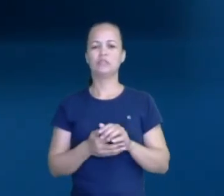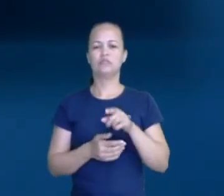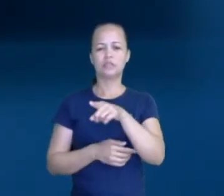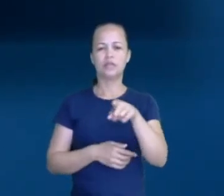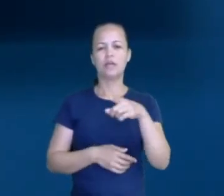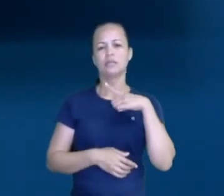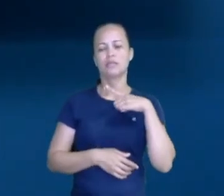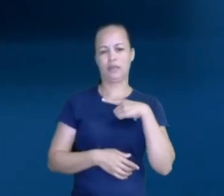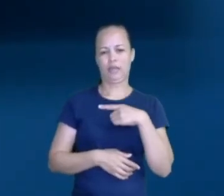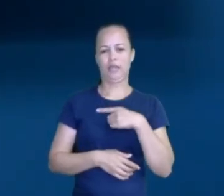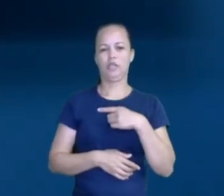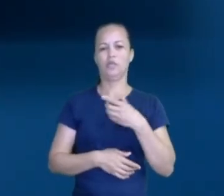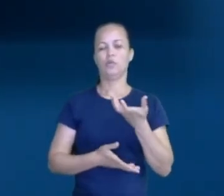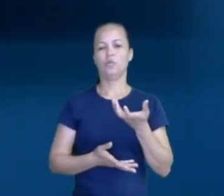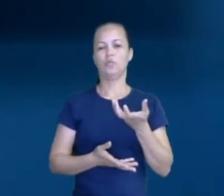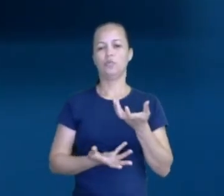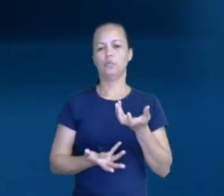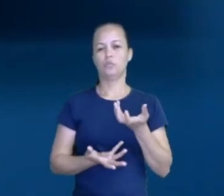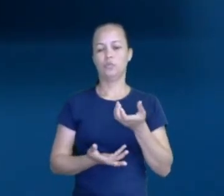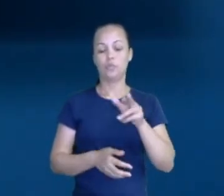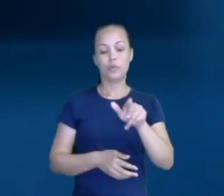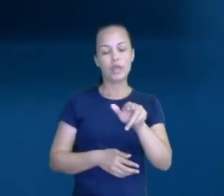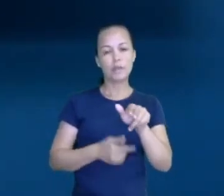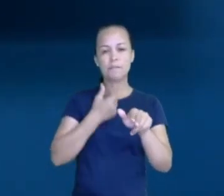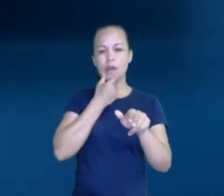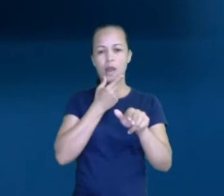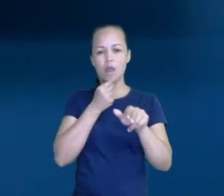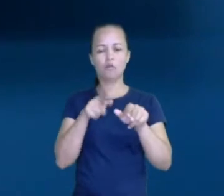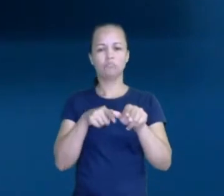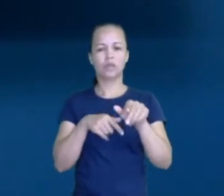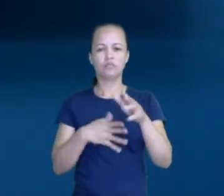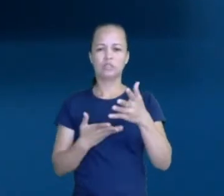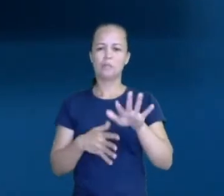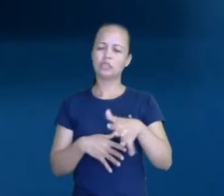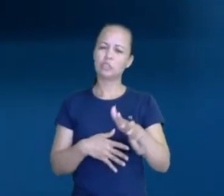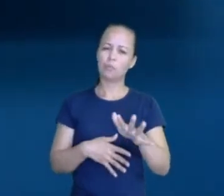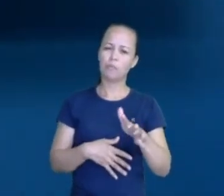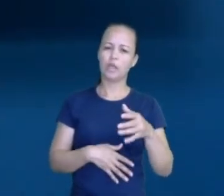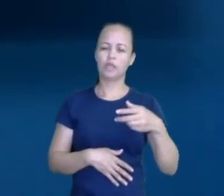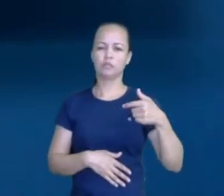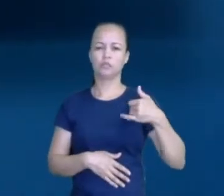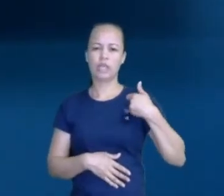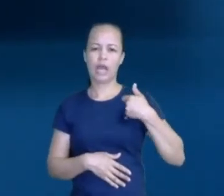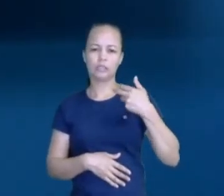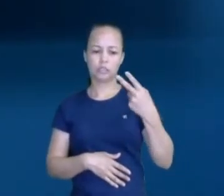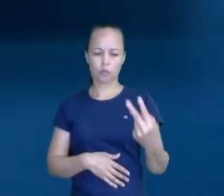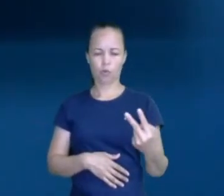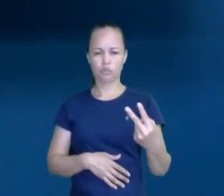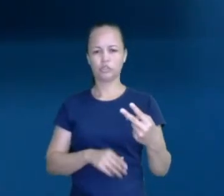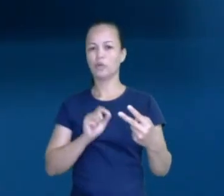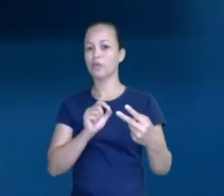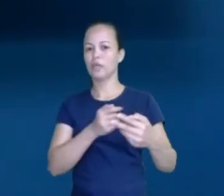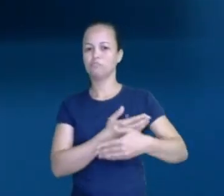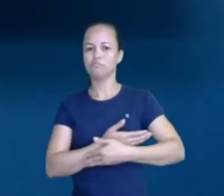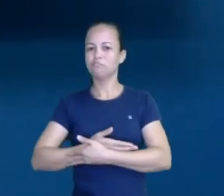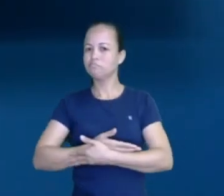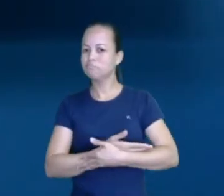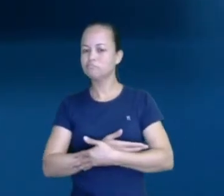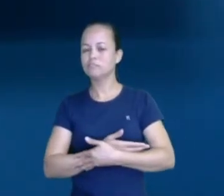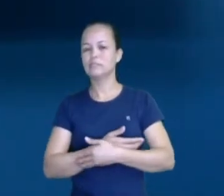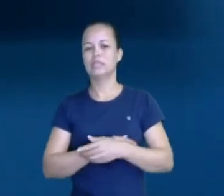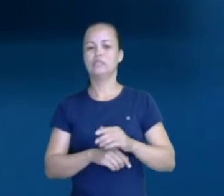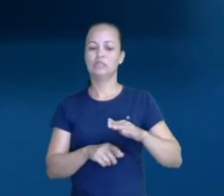novo, provavelmente, se ele tem até 2 anos de idade, ele ainda é um bebê. Se você tem um irmão